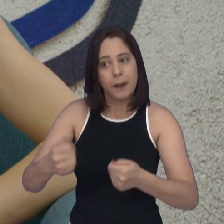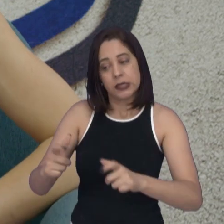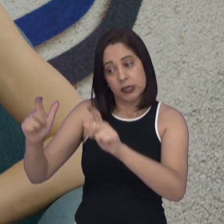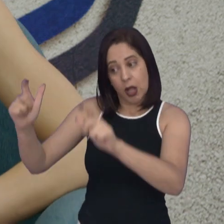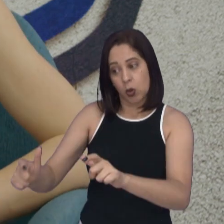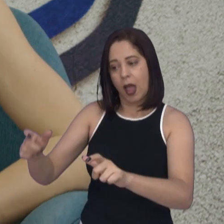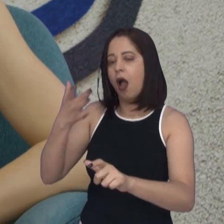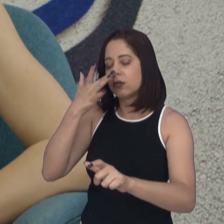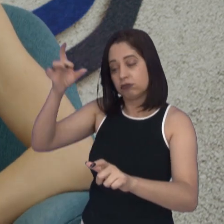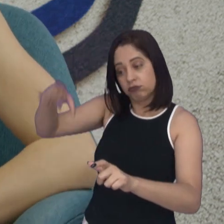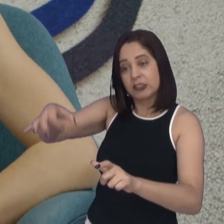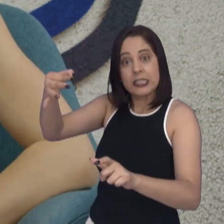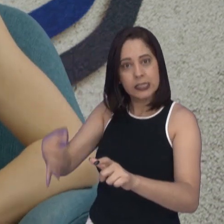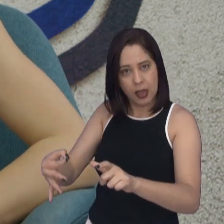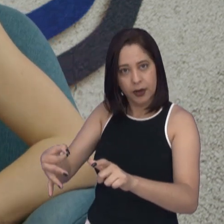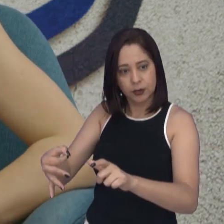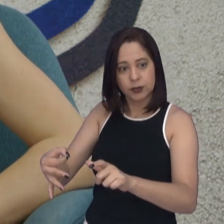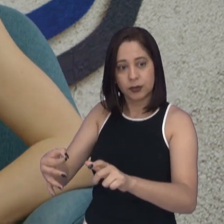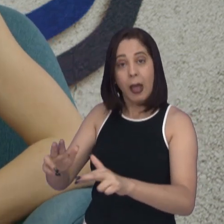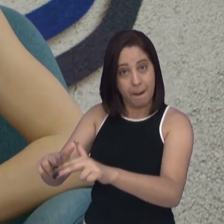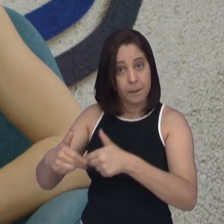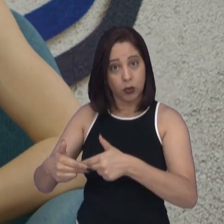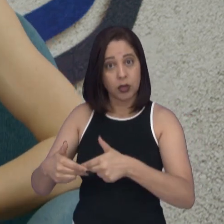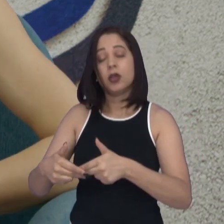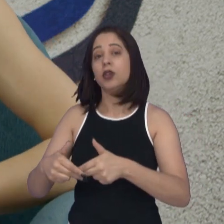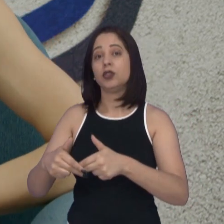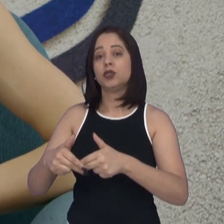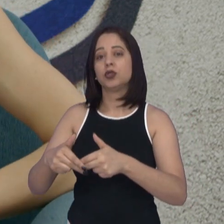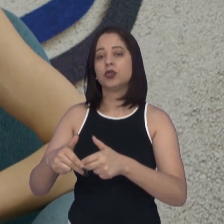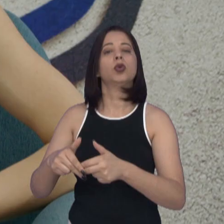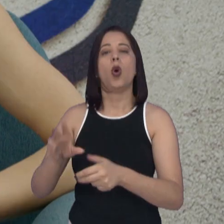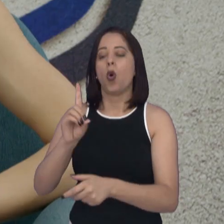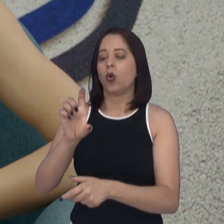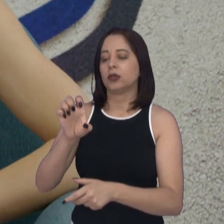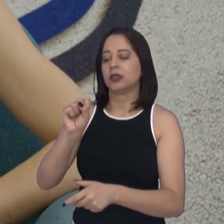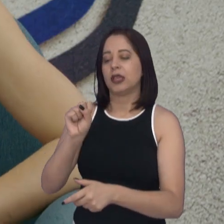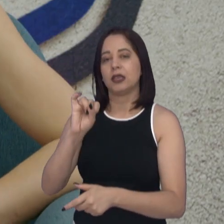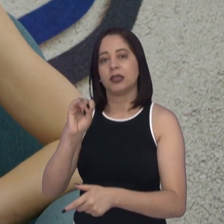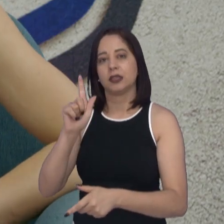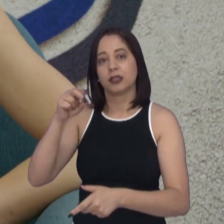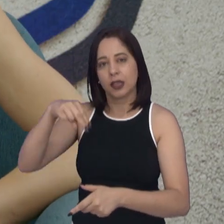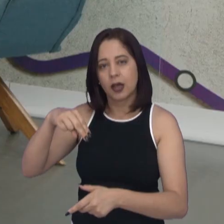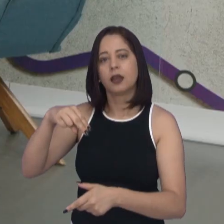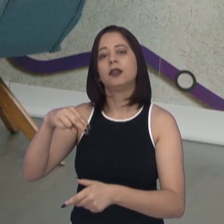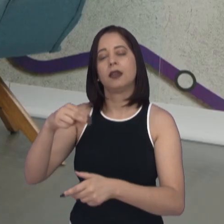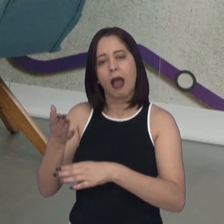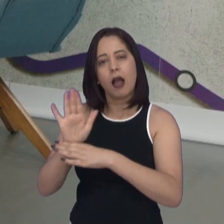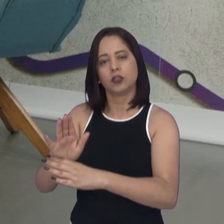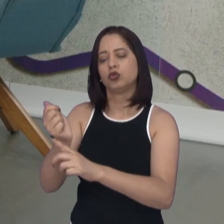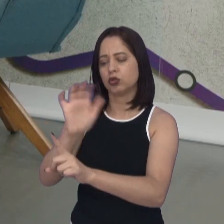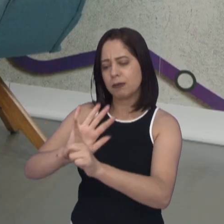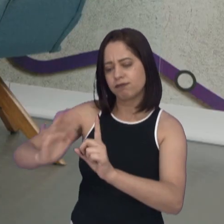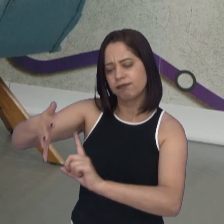forma. Então, o design ele é basicamente esse estudo que a gente vai entender a pegada ambiental e social do produto, né? Uhum. E aí